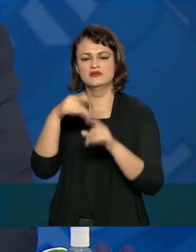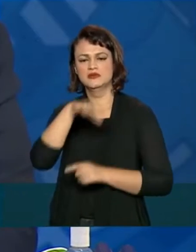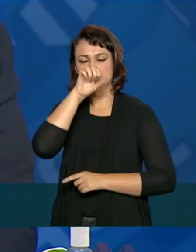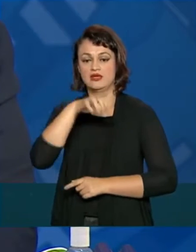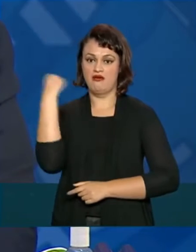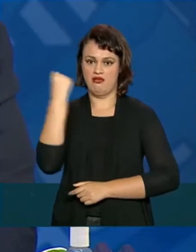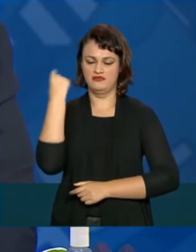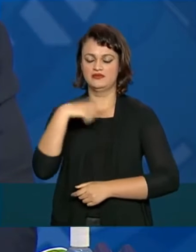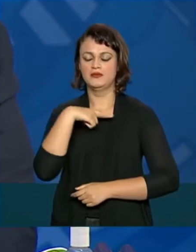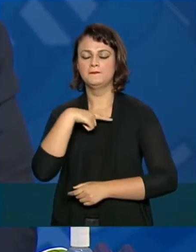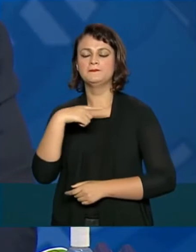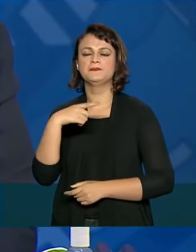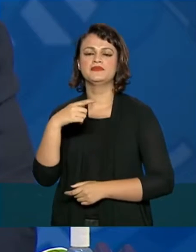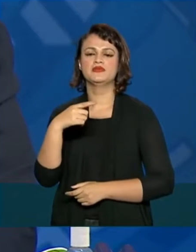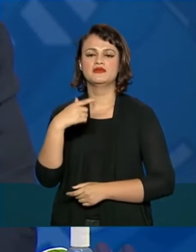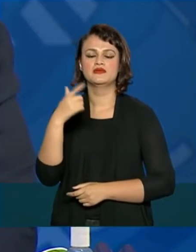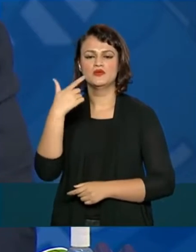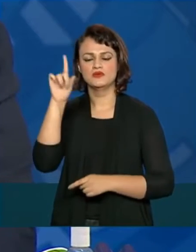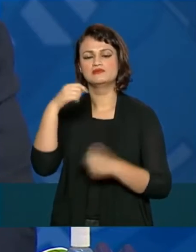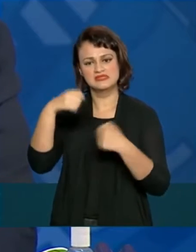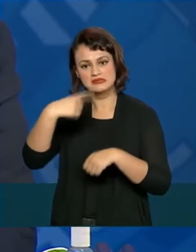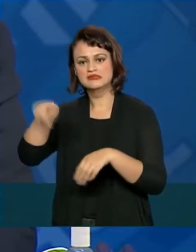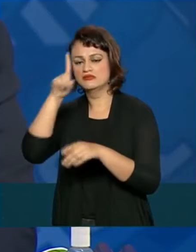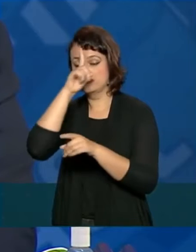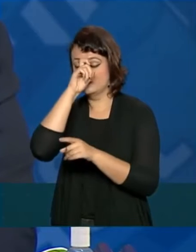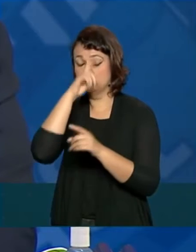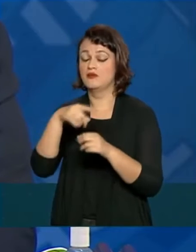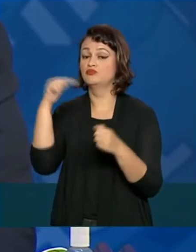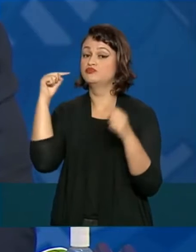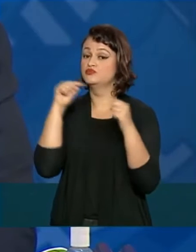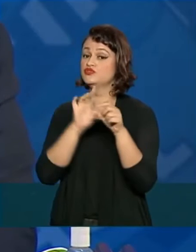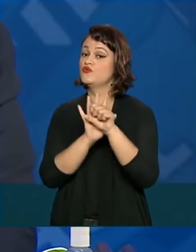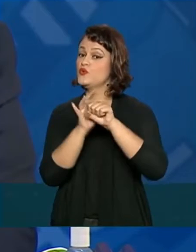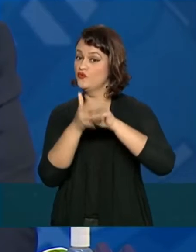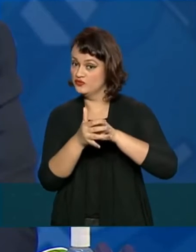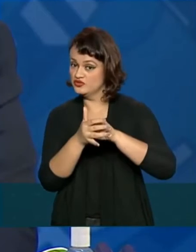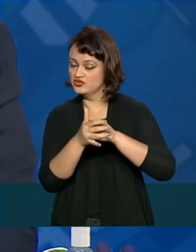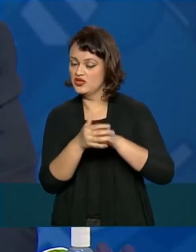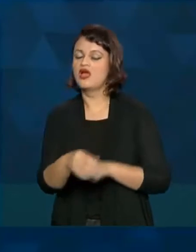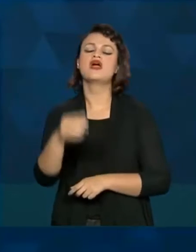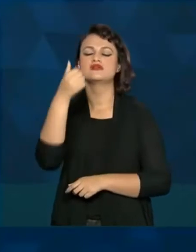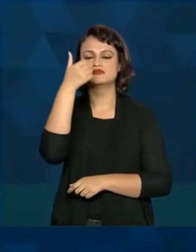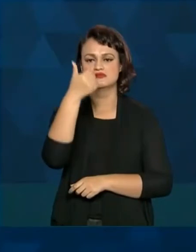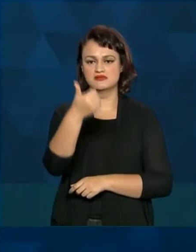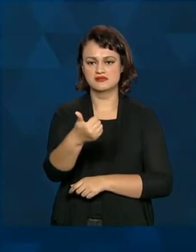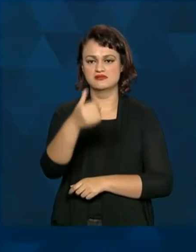aguda grave, de hospitalizações por Covid no Brasil, de SRAG, nós temos